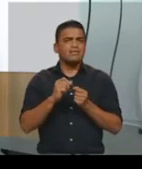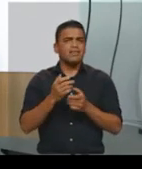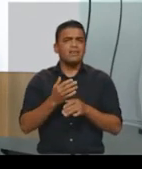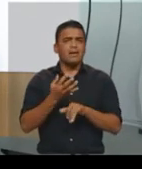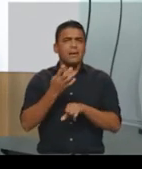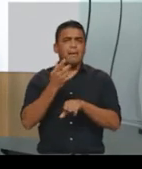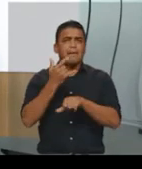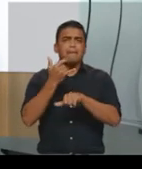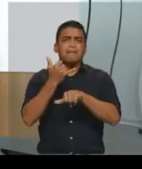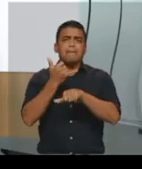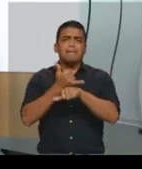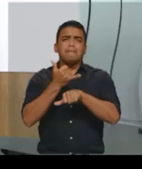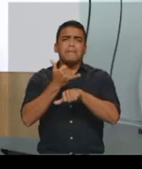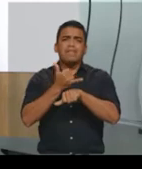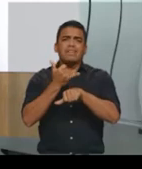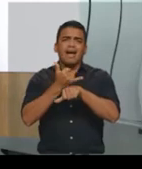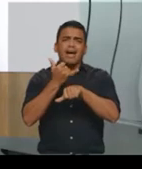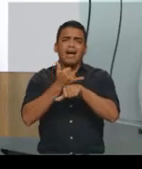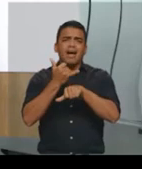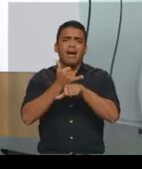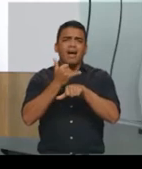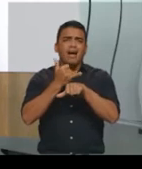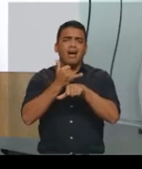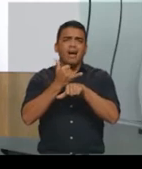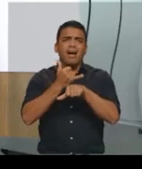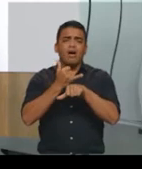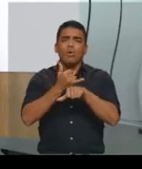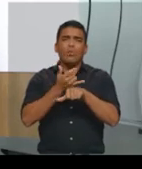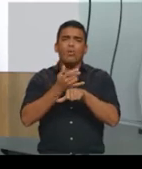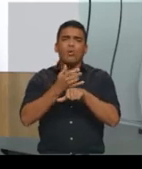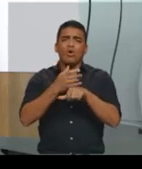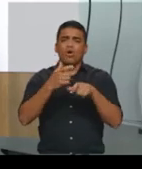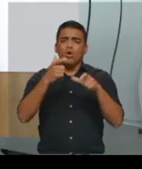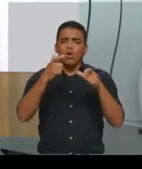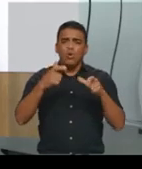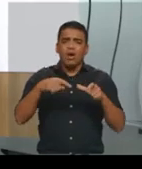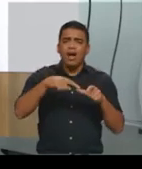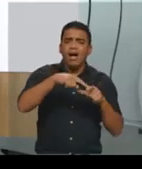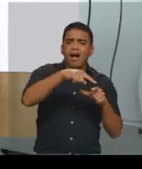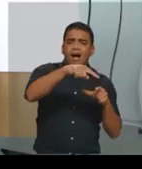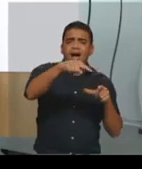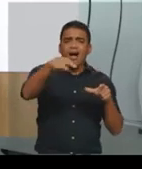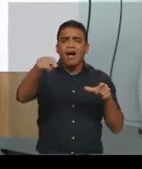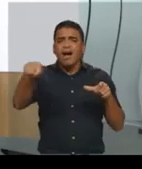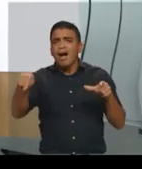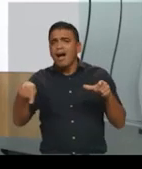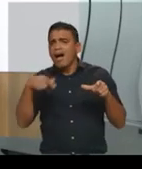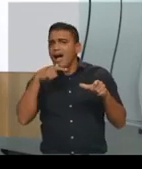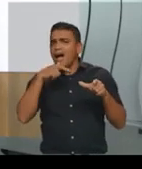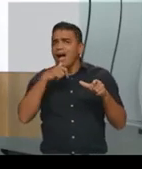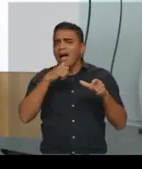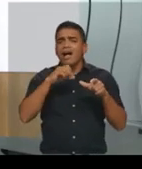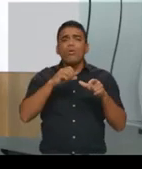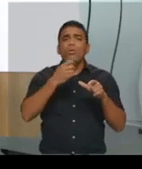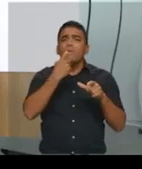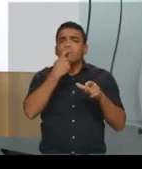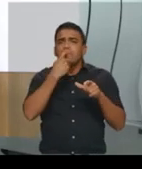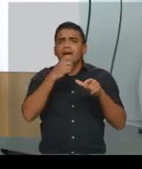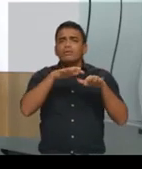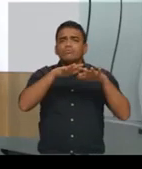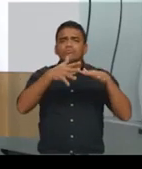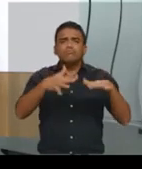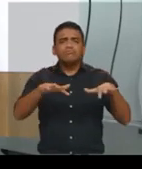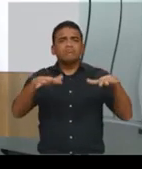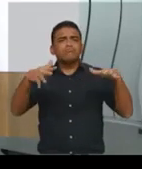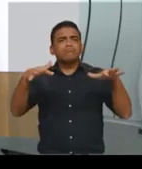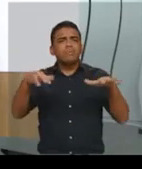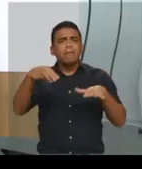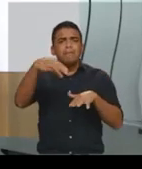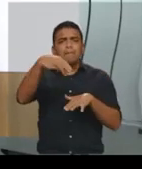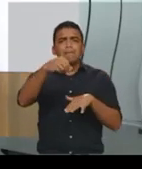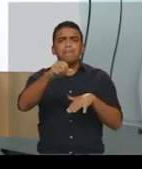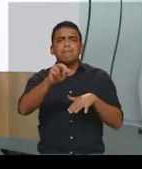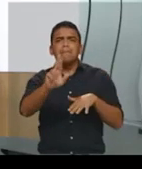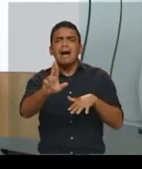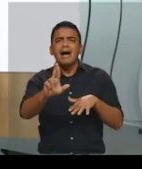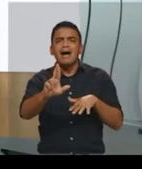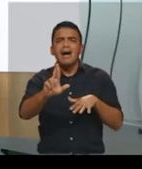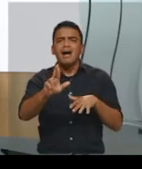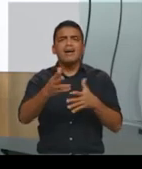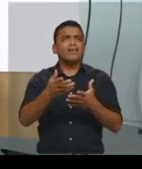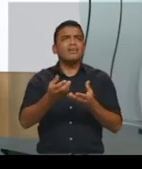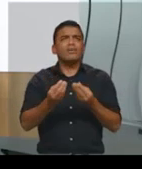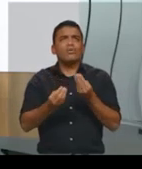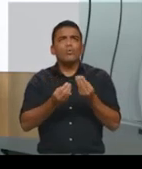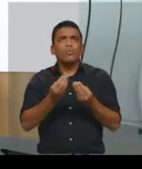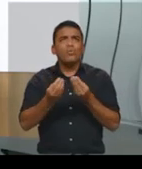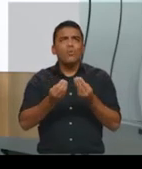ferro metálico numa região onde tem um lago ou onde tem uma praia, eu preciso estar consciente sobre como que se